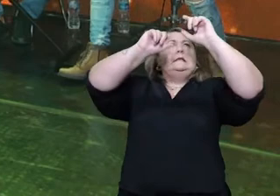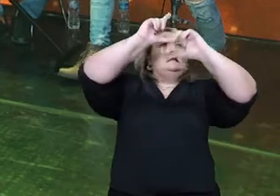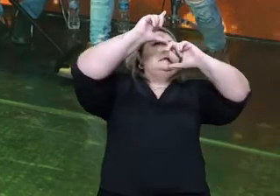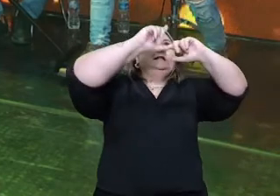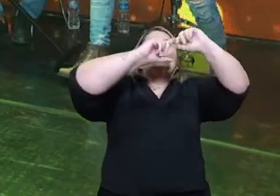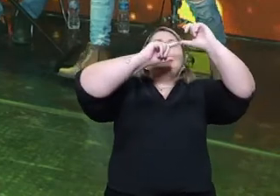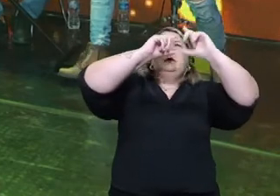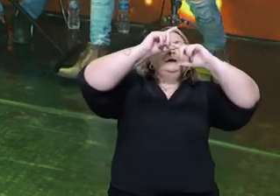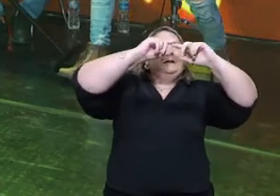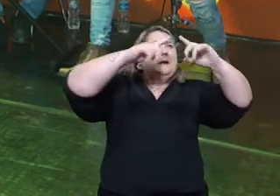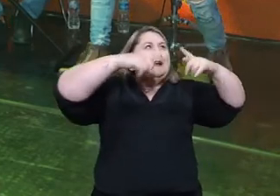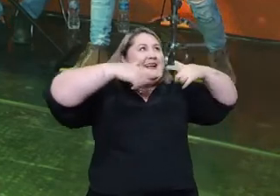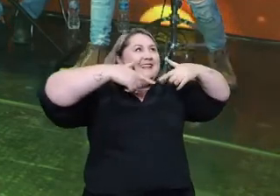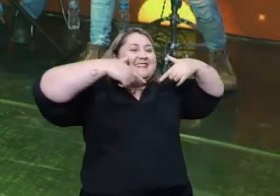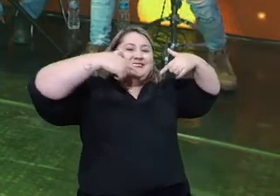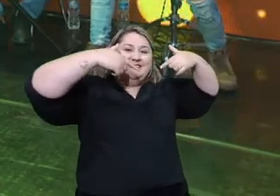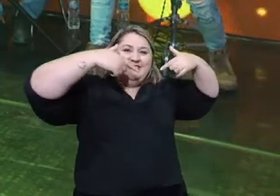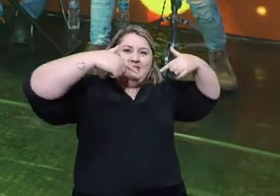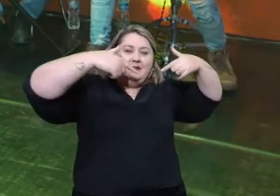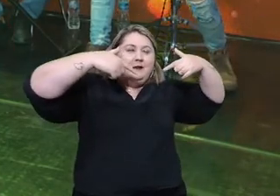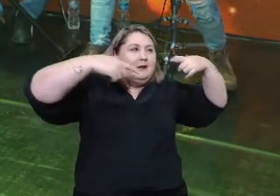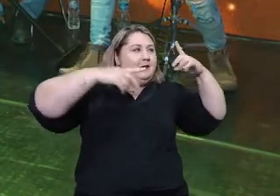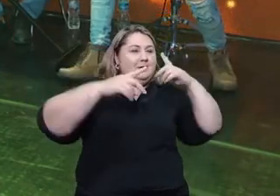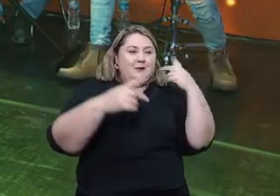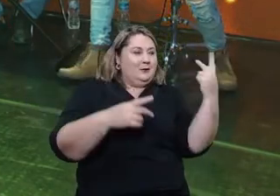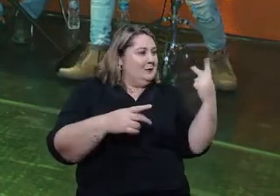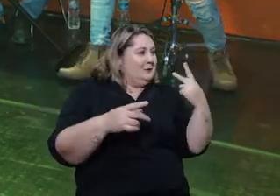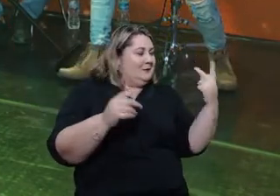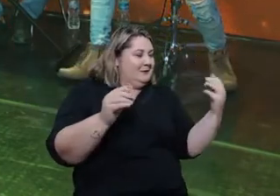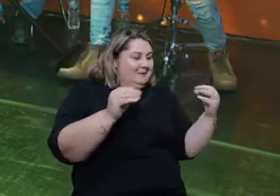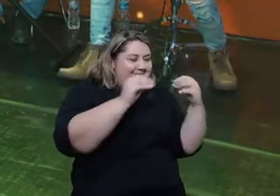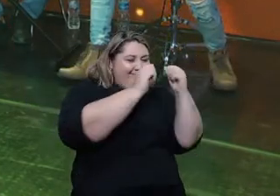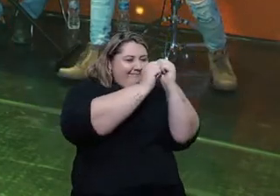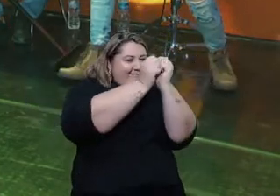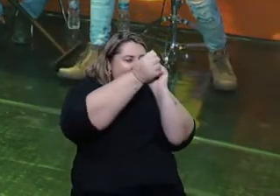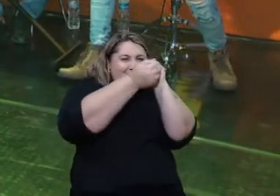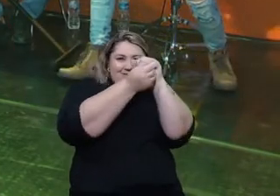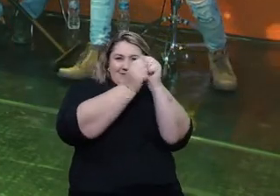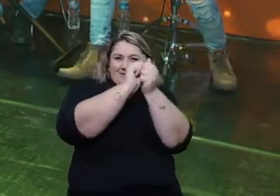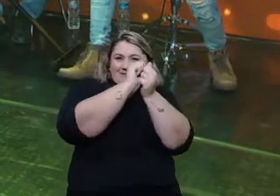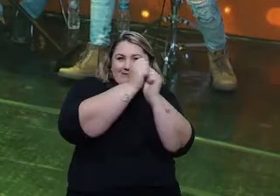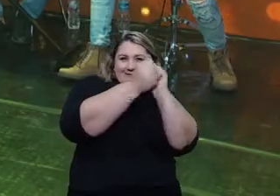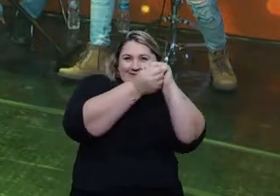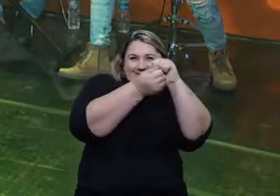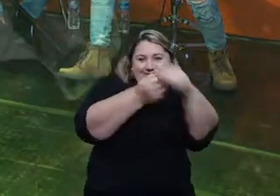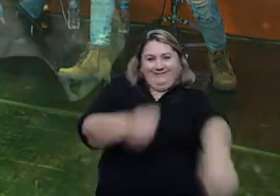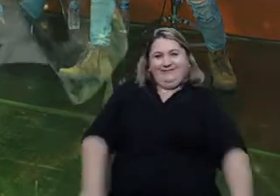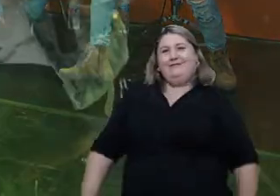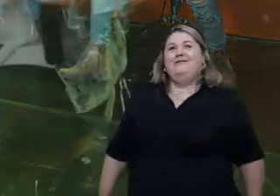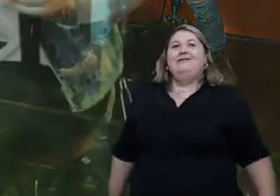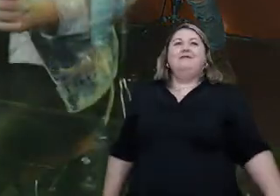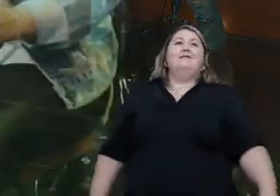Uma estrela sorriu à toa ao me ver te